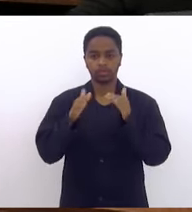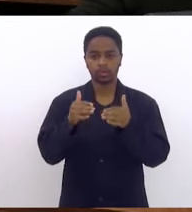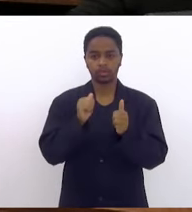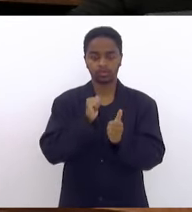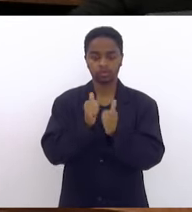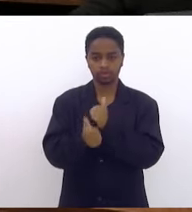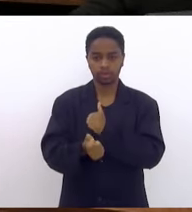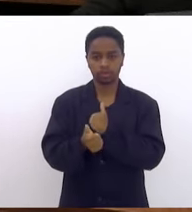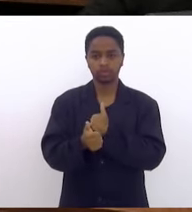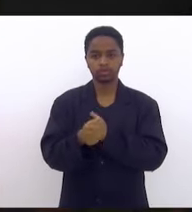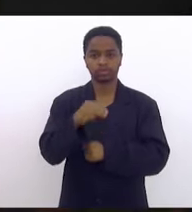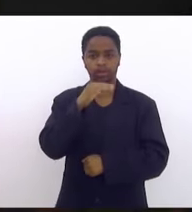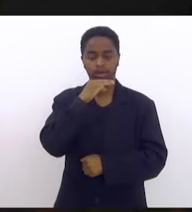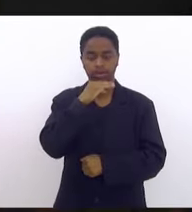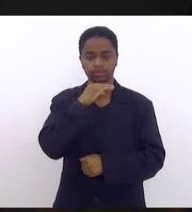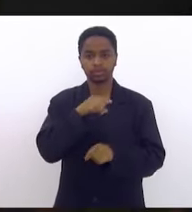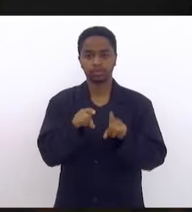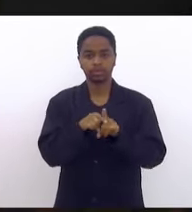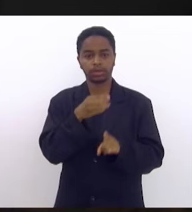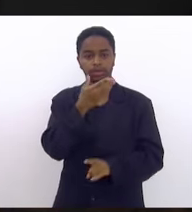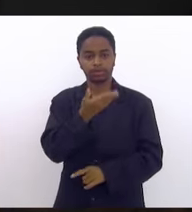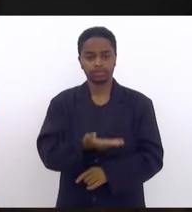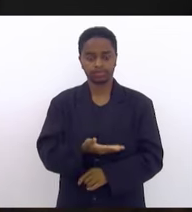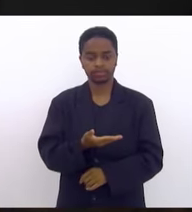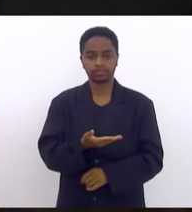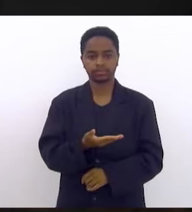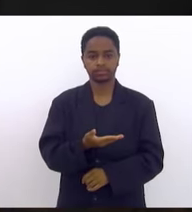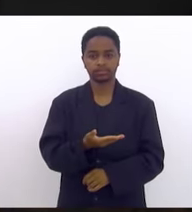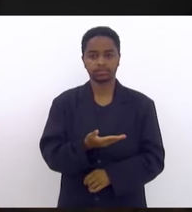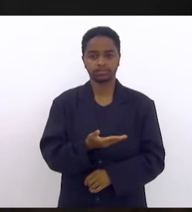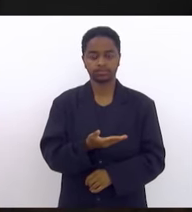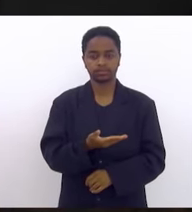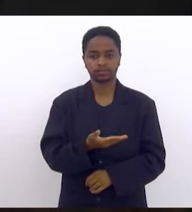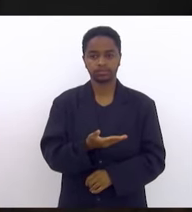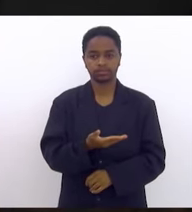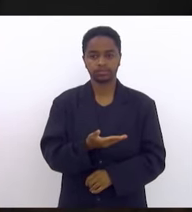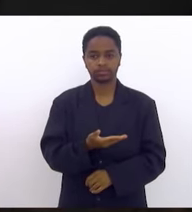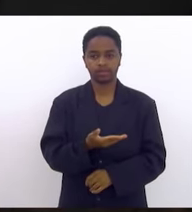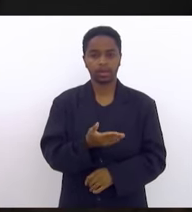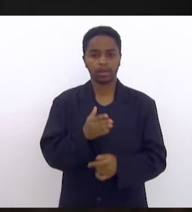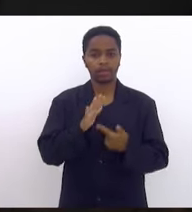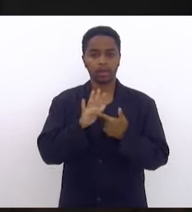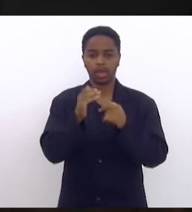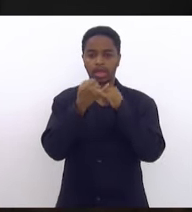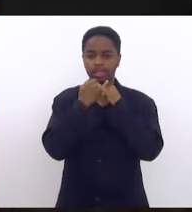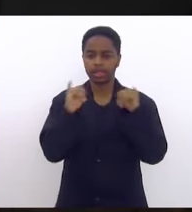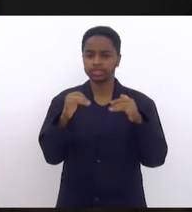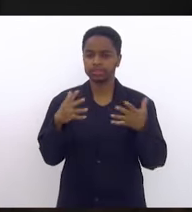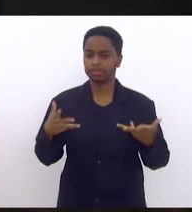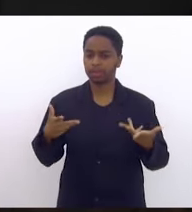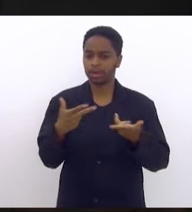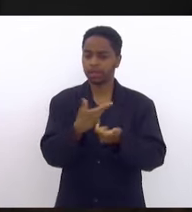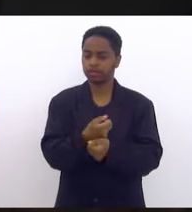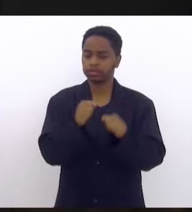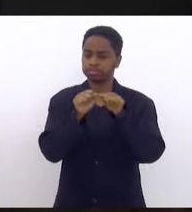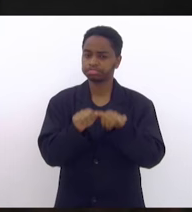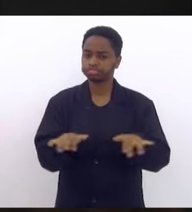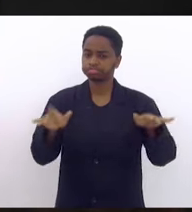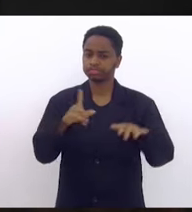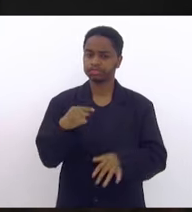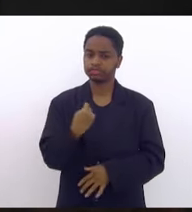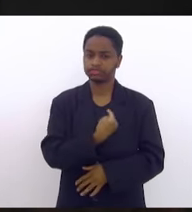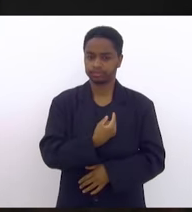Mangaratiba. Esse cara que pulsa na veia essa energia maravilhosa que contagia todos